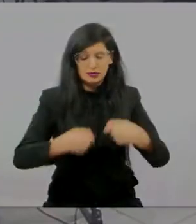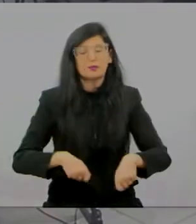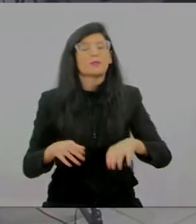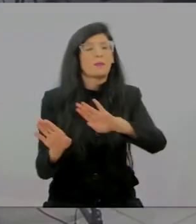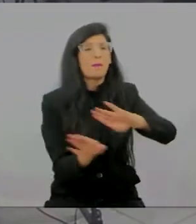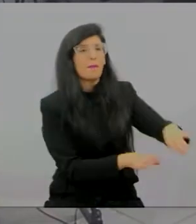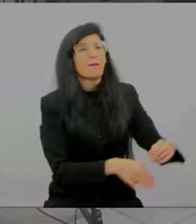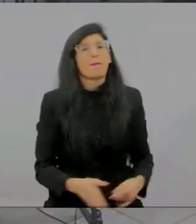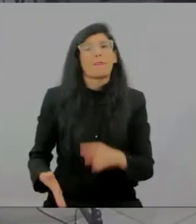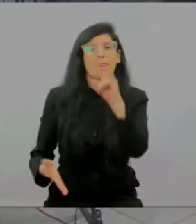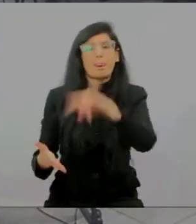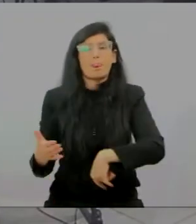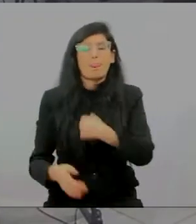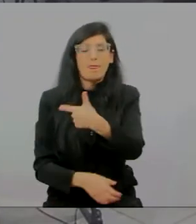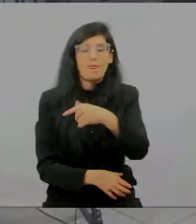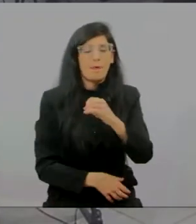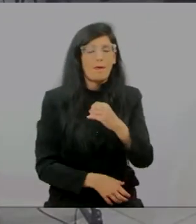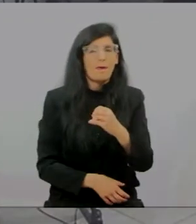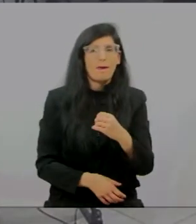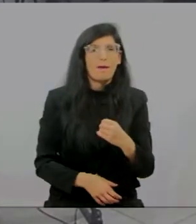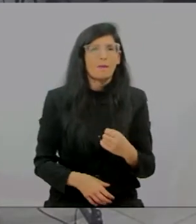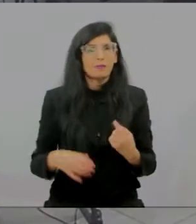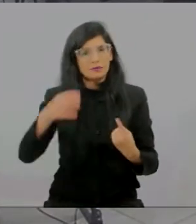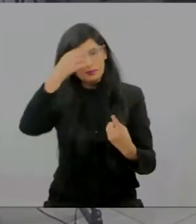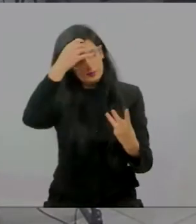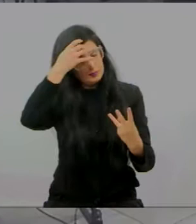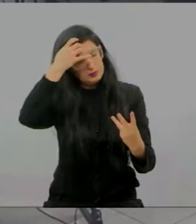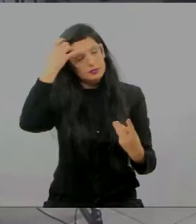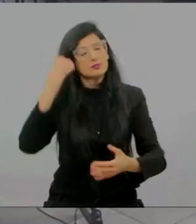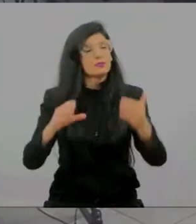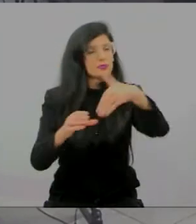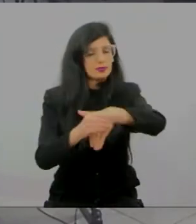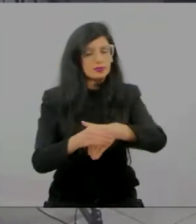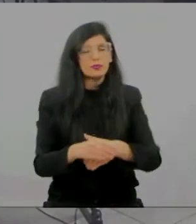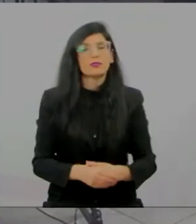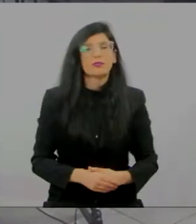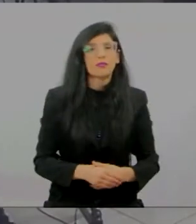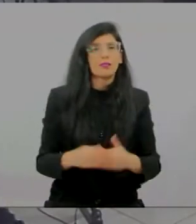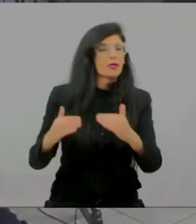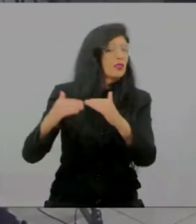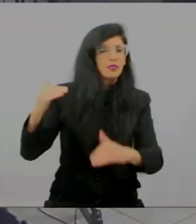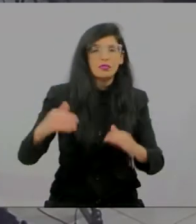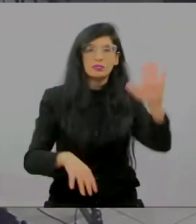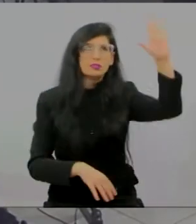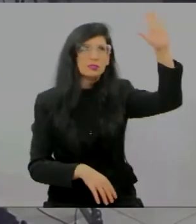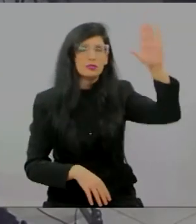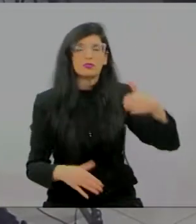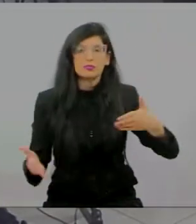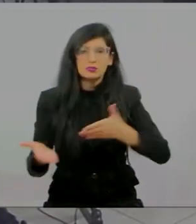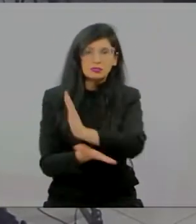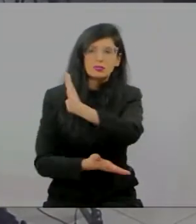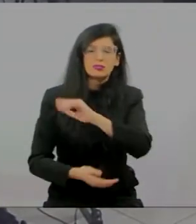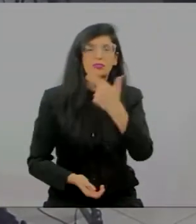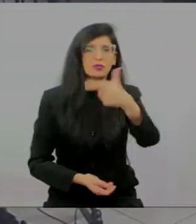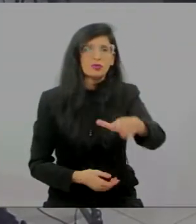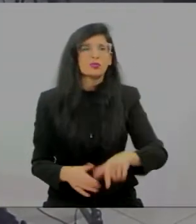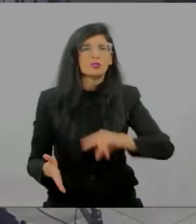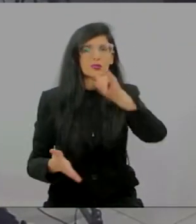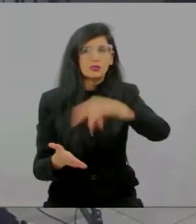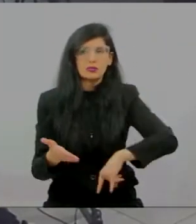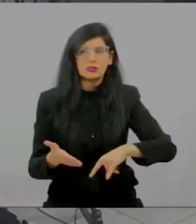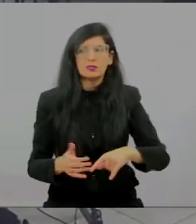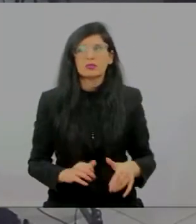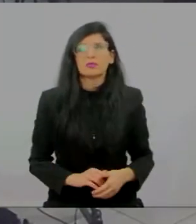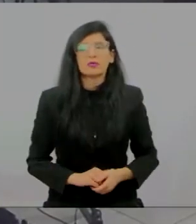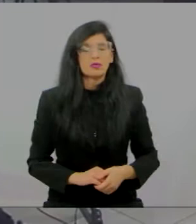Requerimento 203 em votação. Os vereadores contrários se manifestem levantando o braço. Requerimento aprovado. Próximo requerimento.